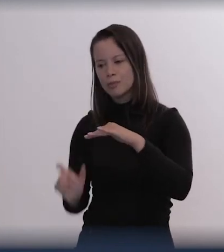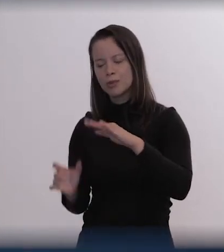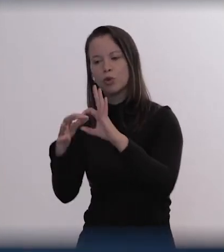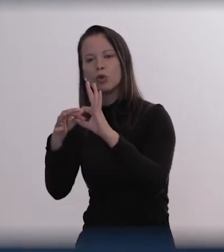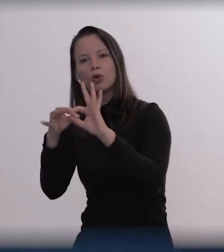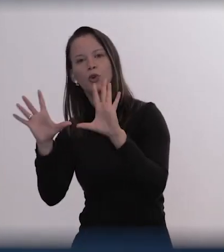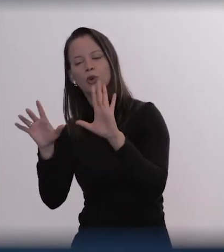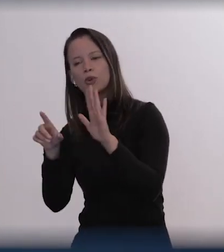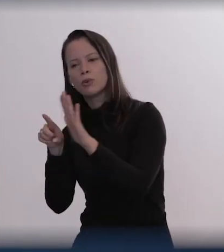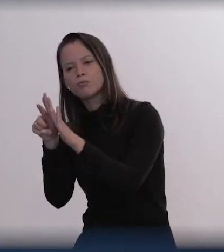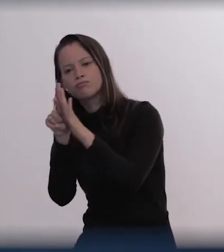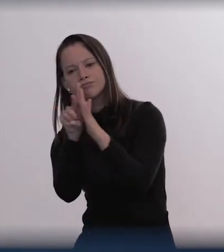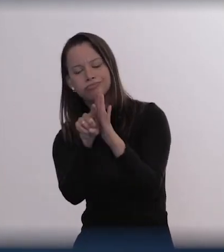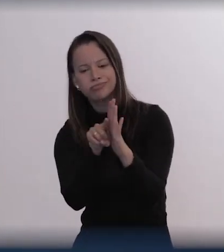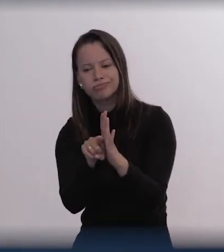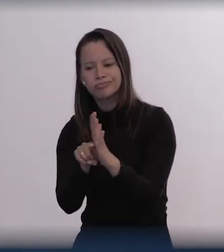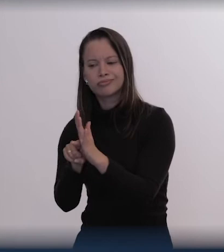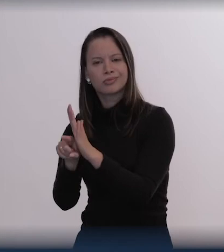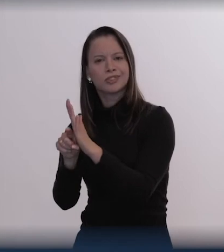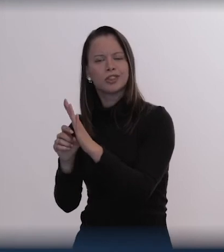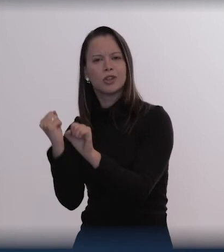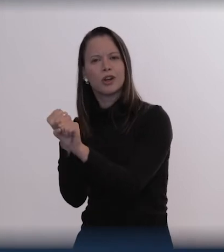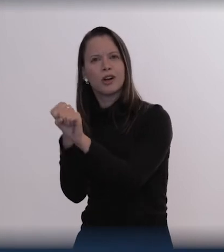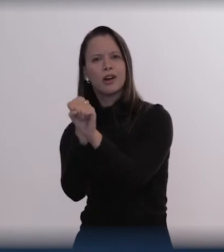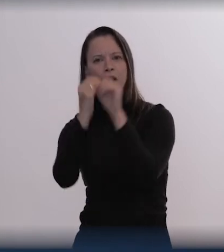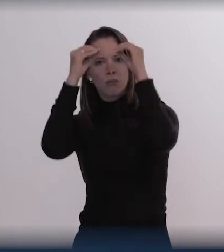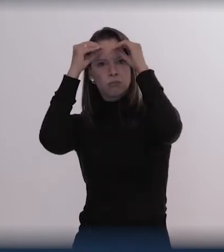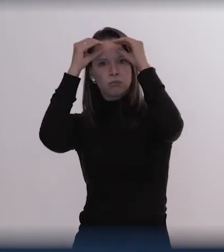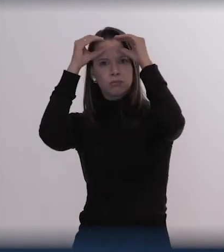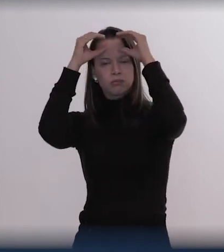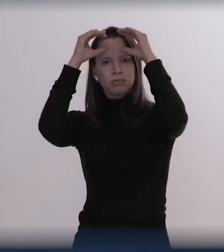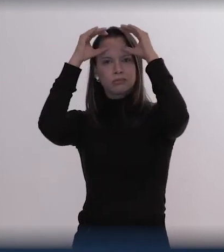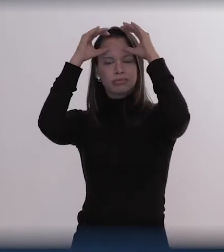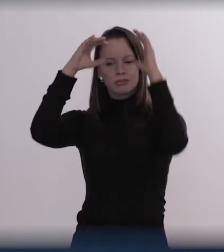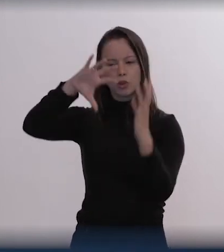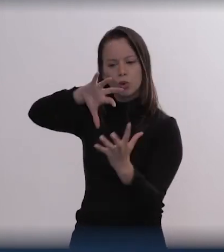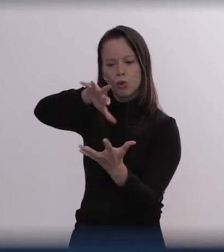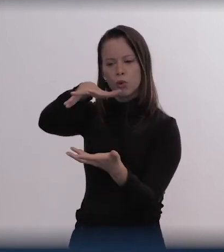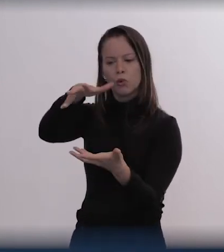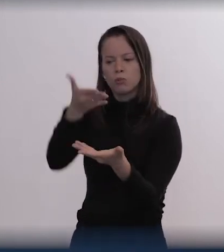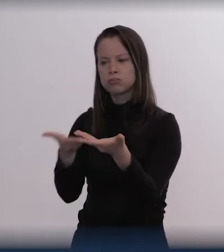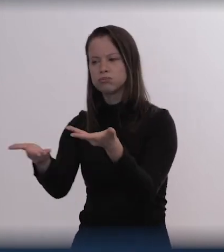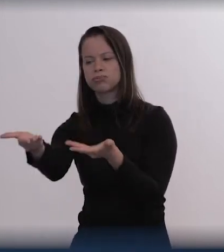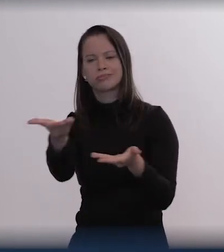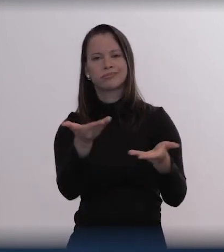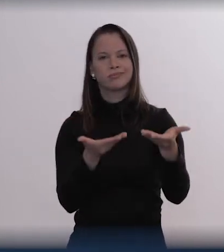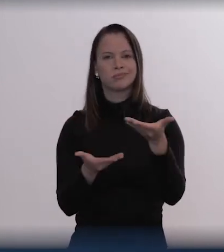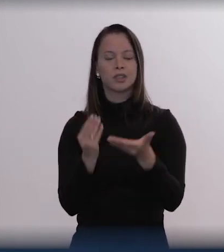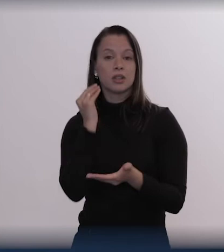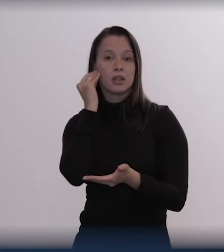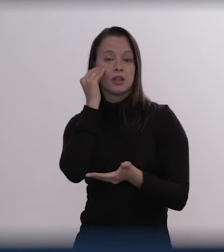ou a produção e construção do mundo de forma compartilhada, a